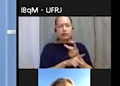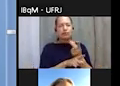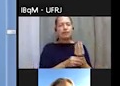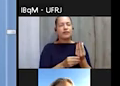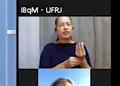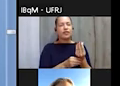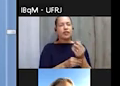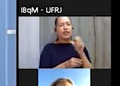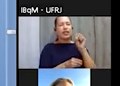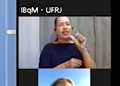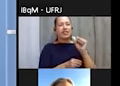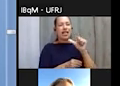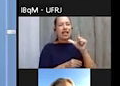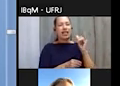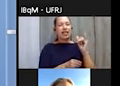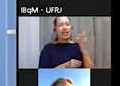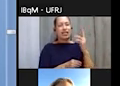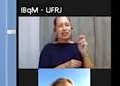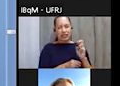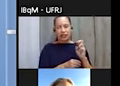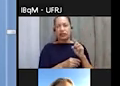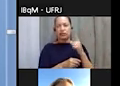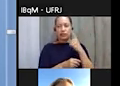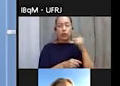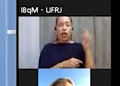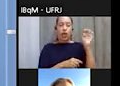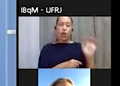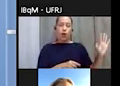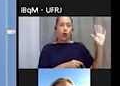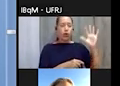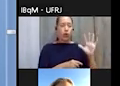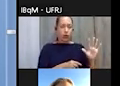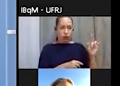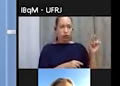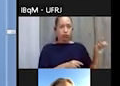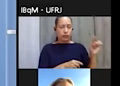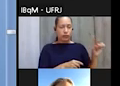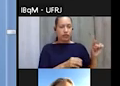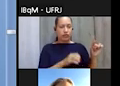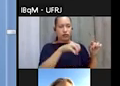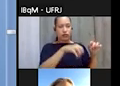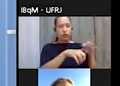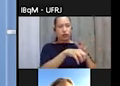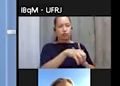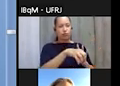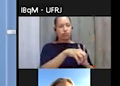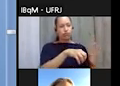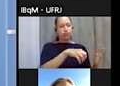salitre, porque como a Europa ficou praticamente cercada por Napoleão e